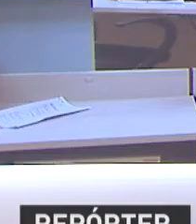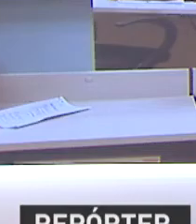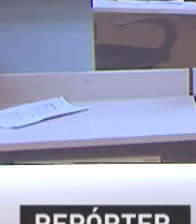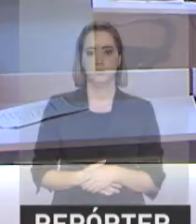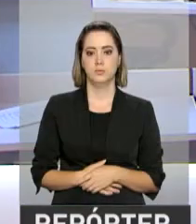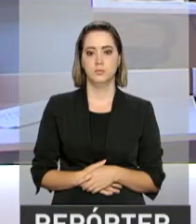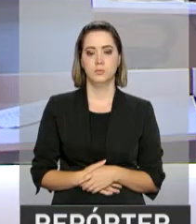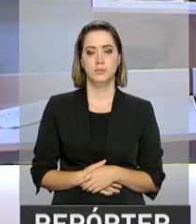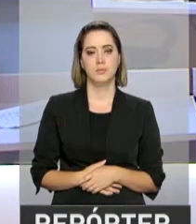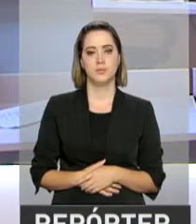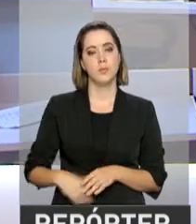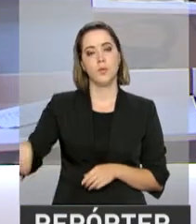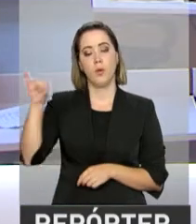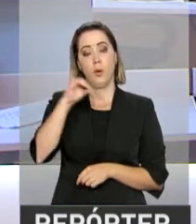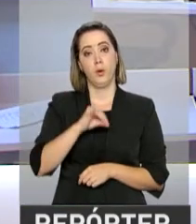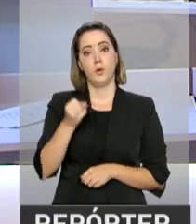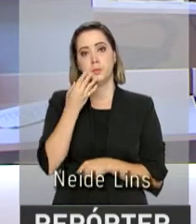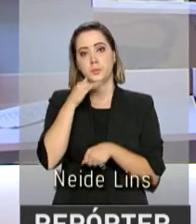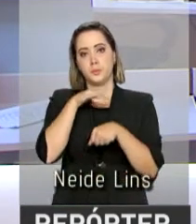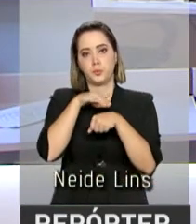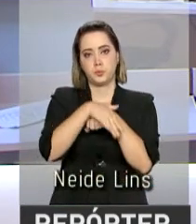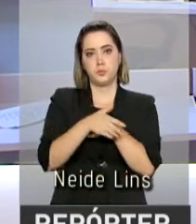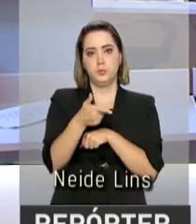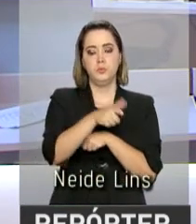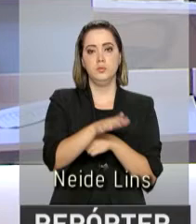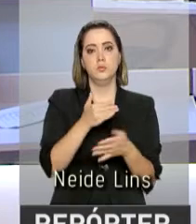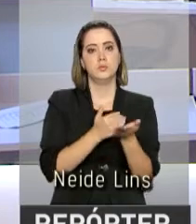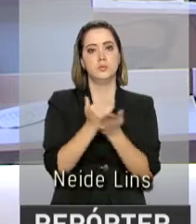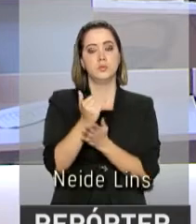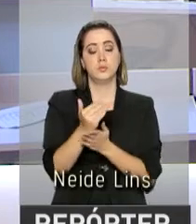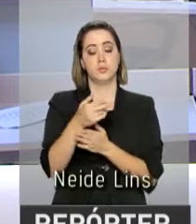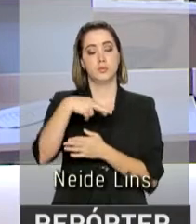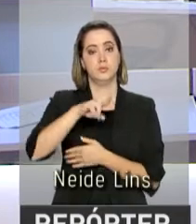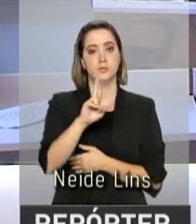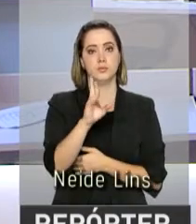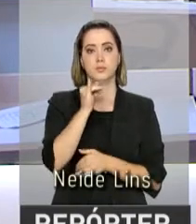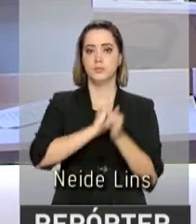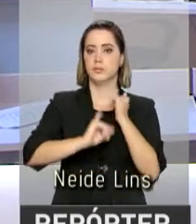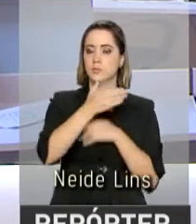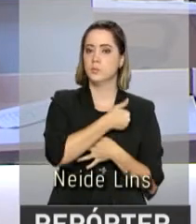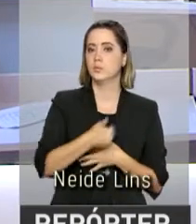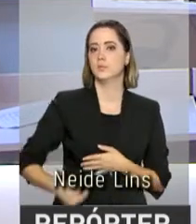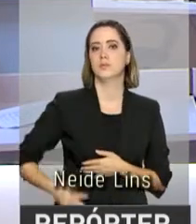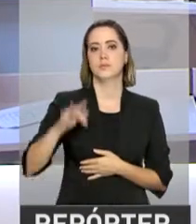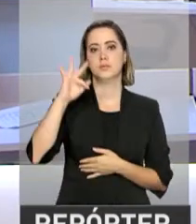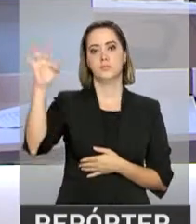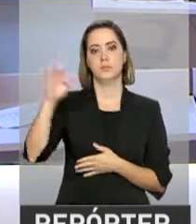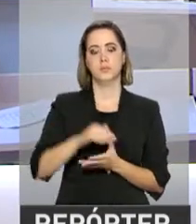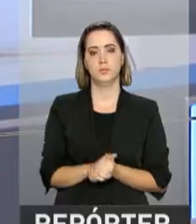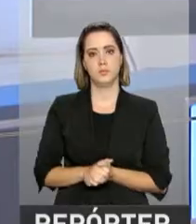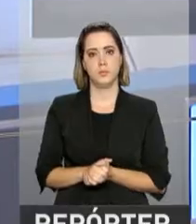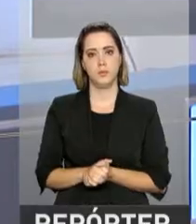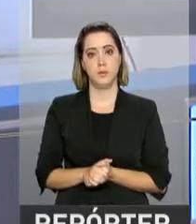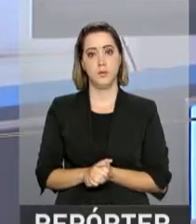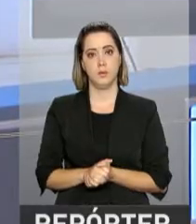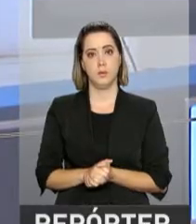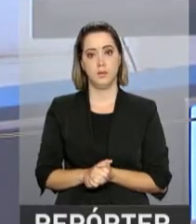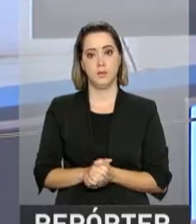olá boa noite começa agora mais uma edição do repórter nbr e as notícias do governo federal